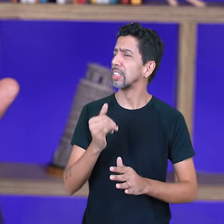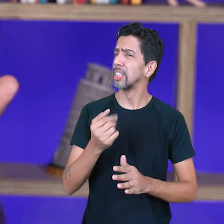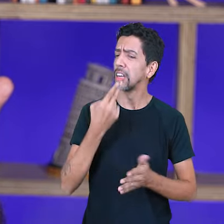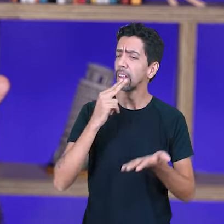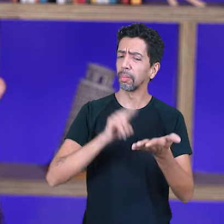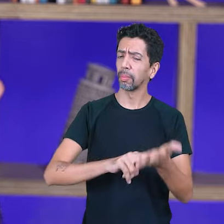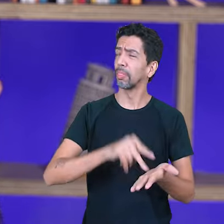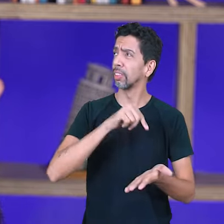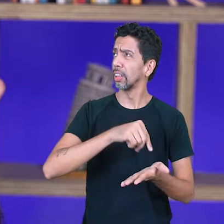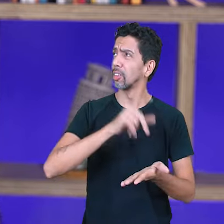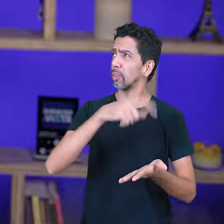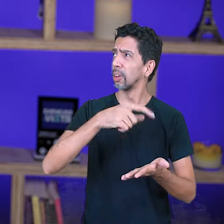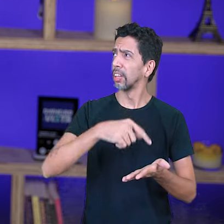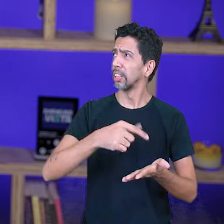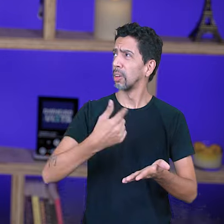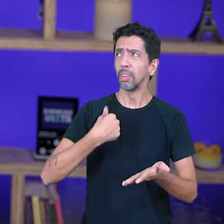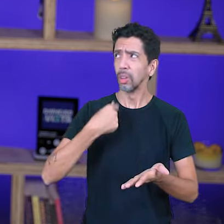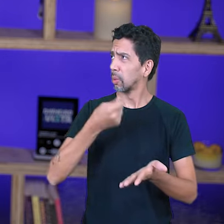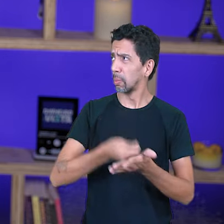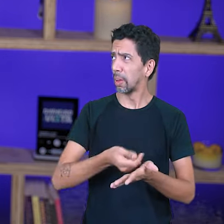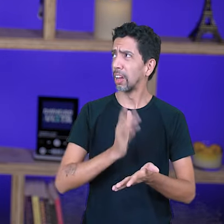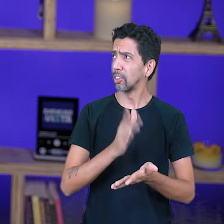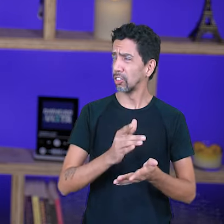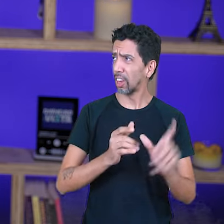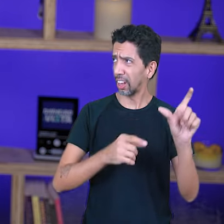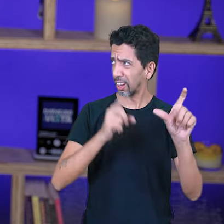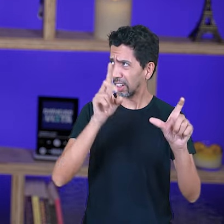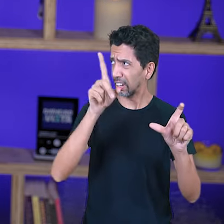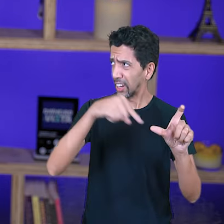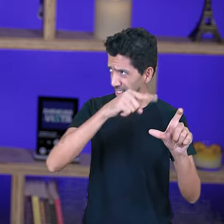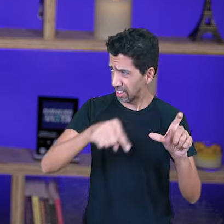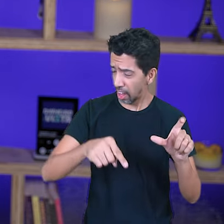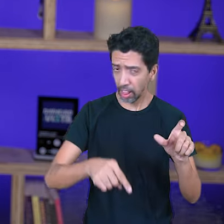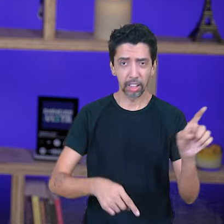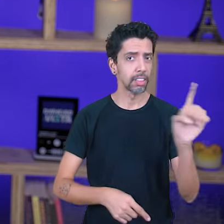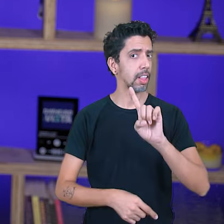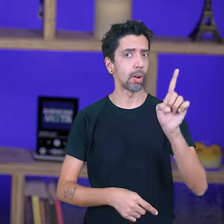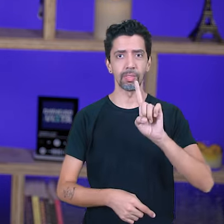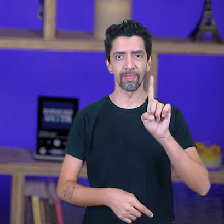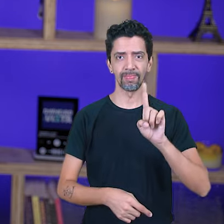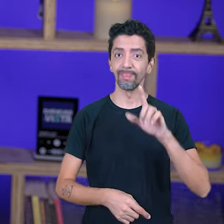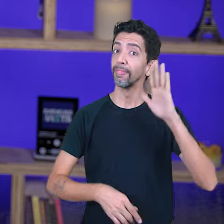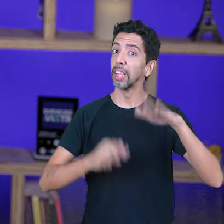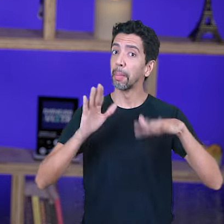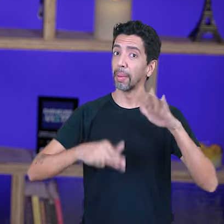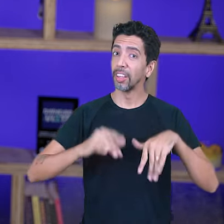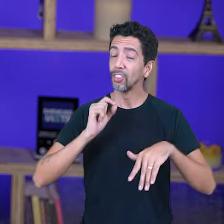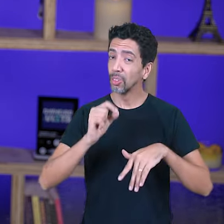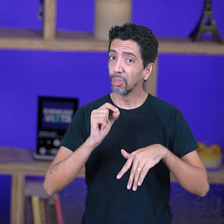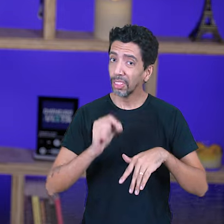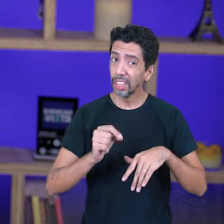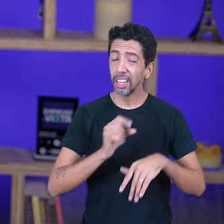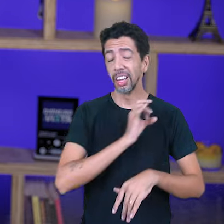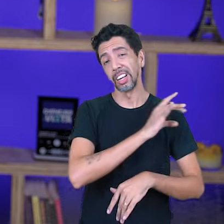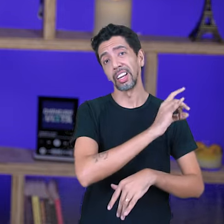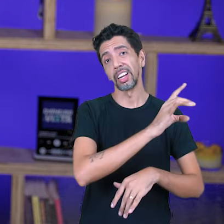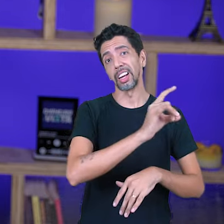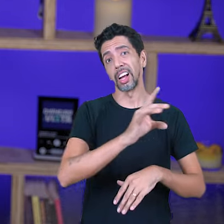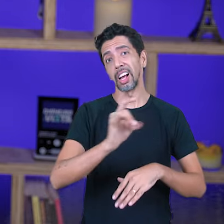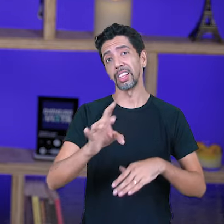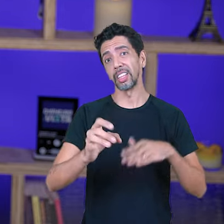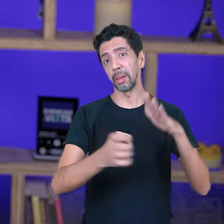fico lá com cartão cancelado não vai depender diretamente de cada instituição de cada